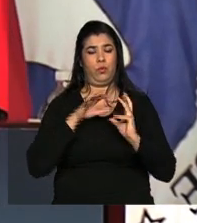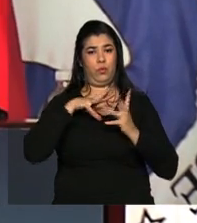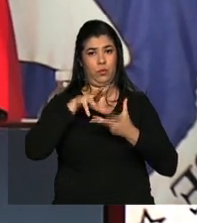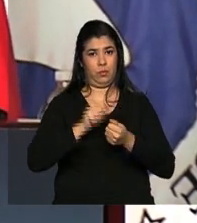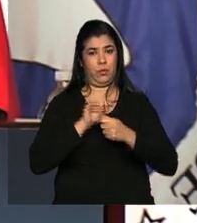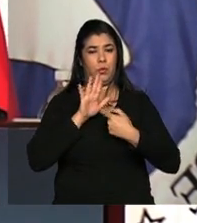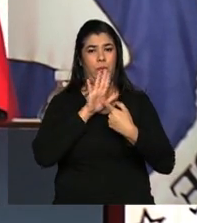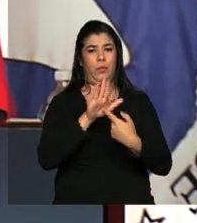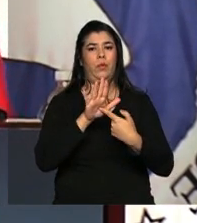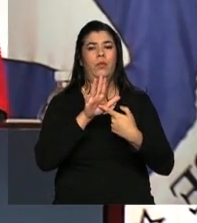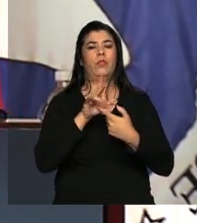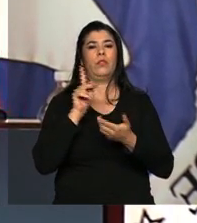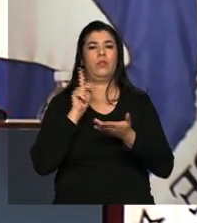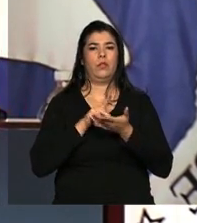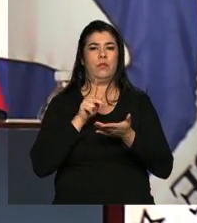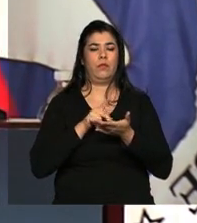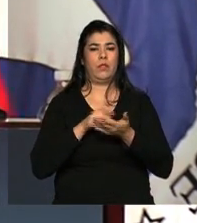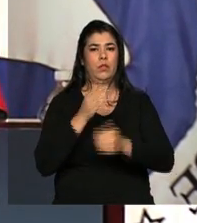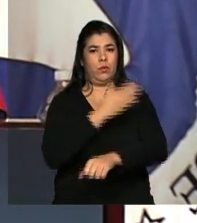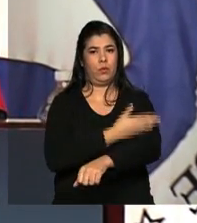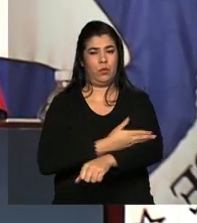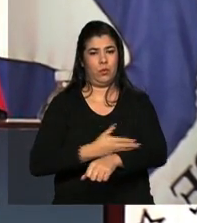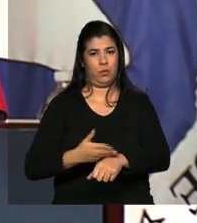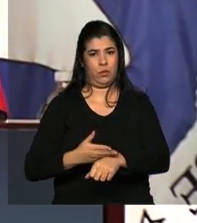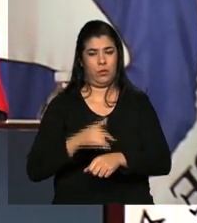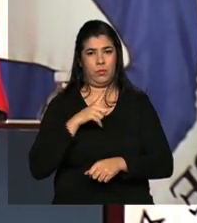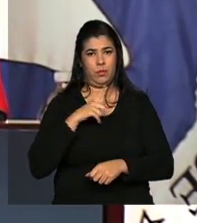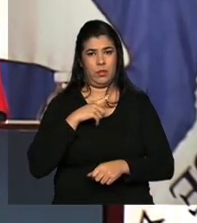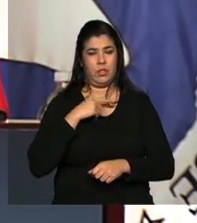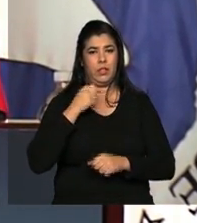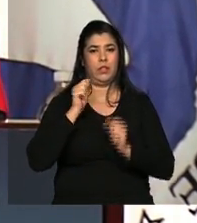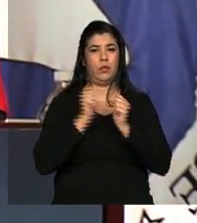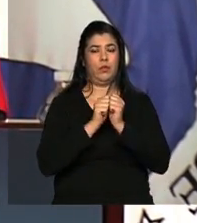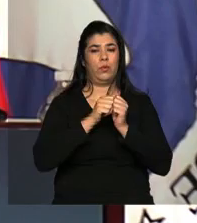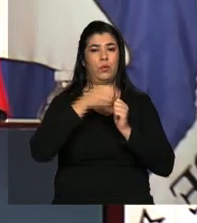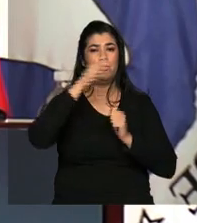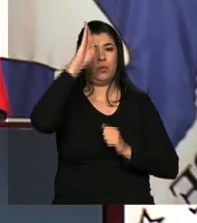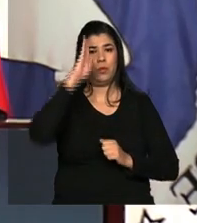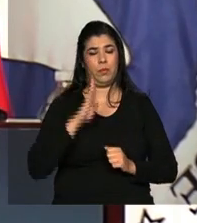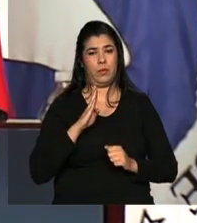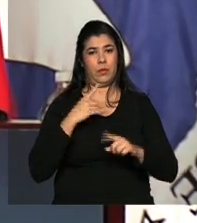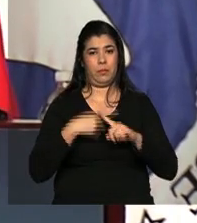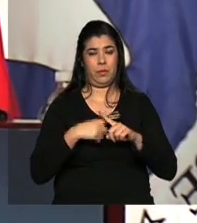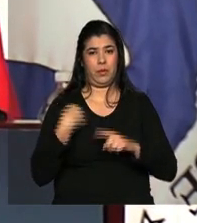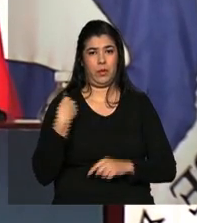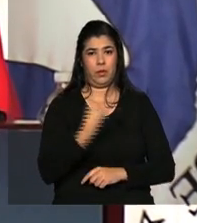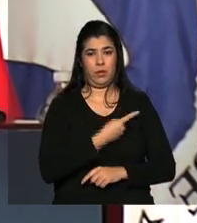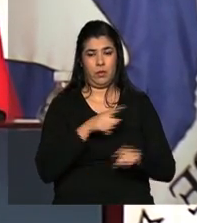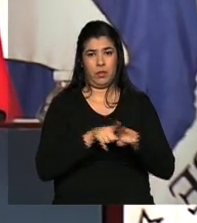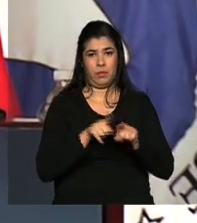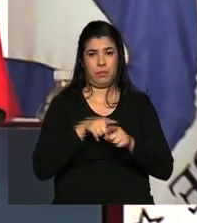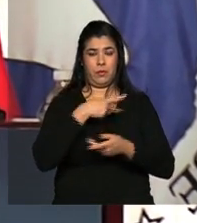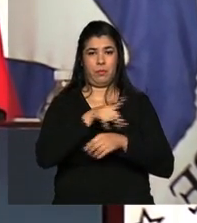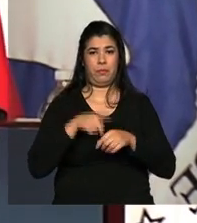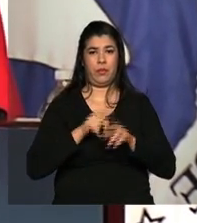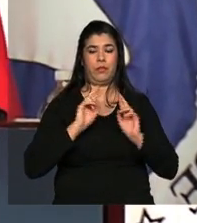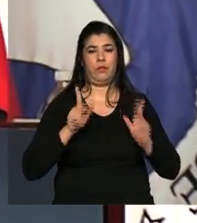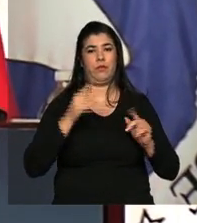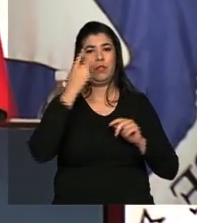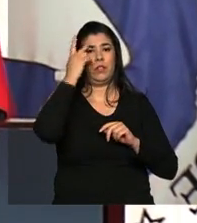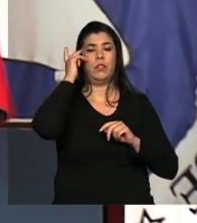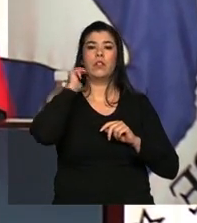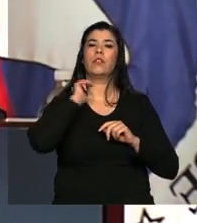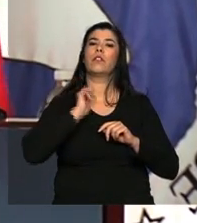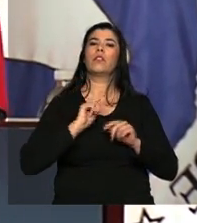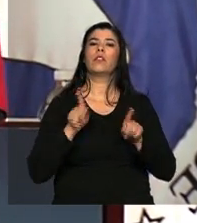expressa esse costume que temos no Brasil, porque somos também um país diverso,